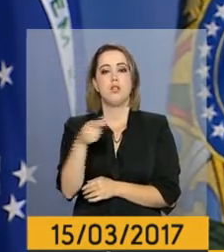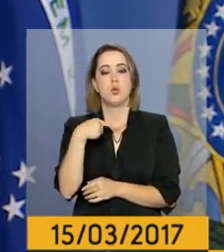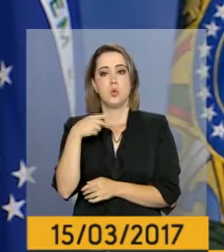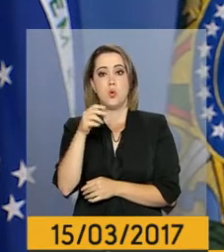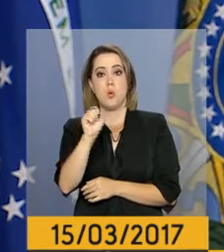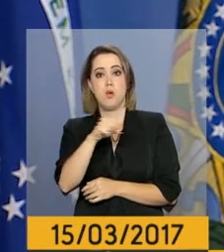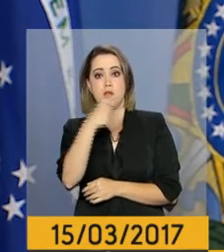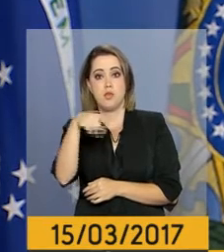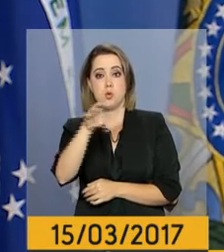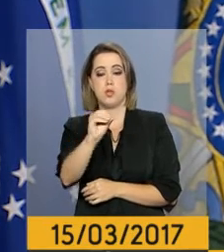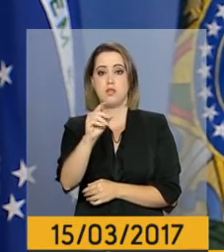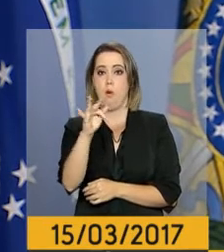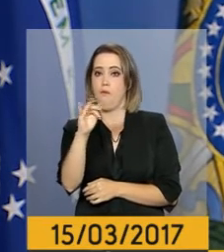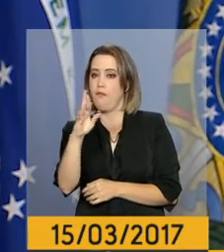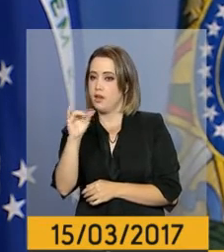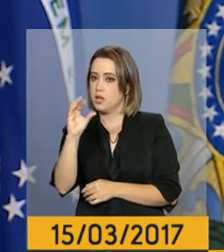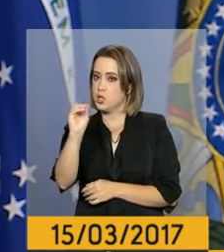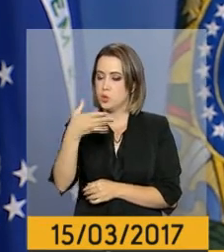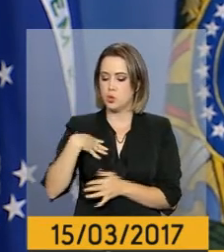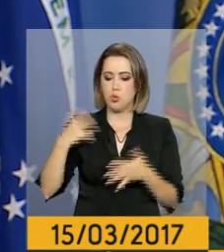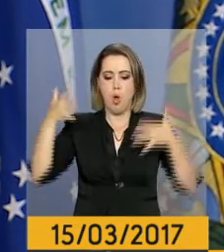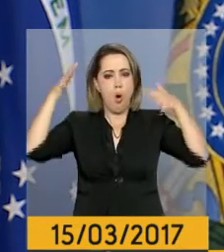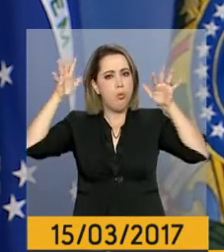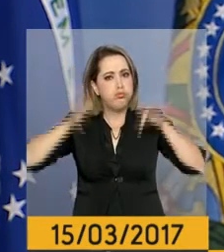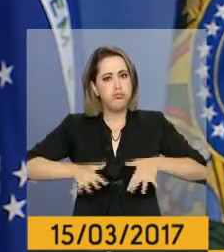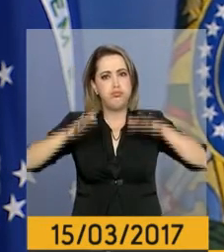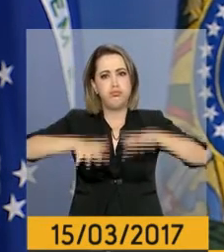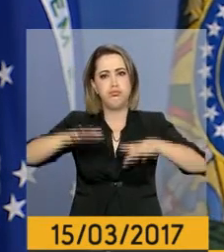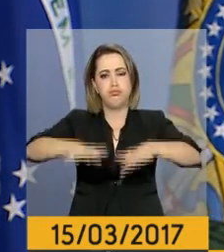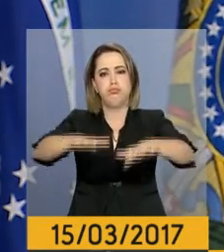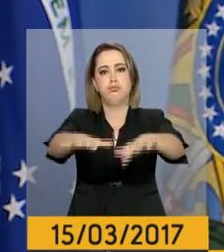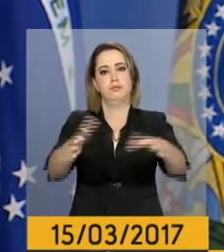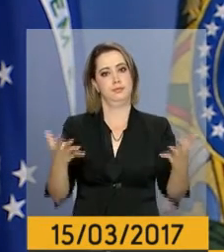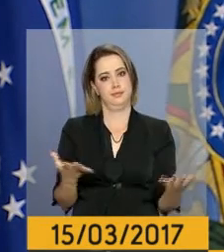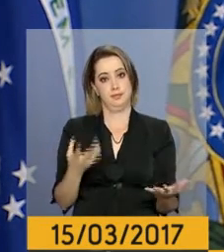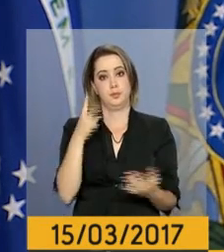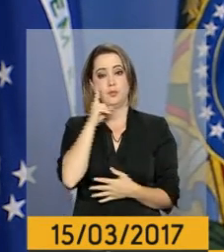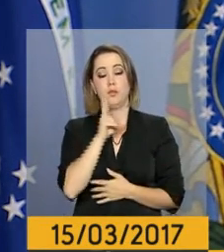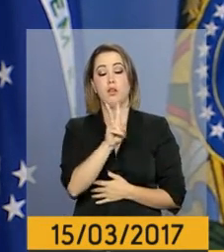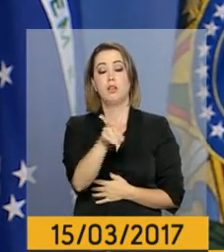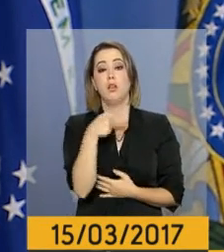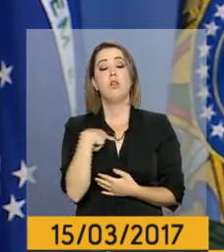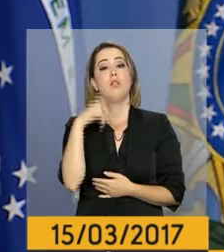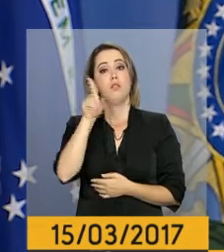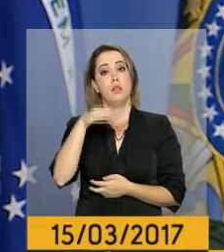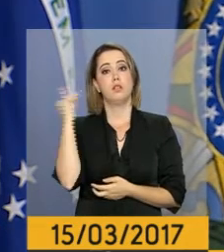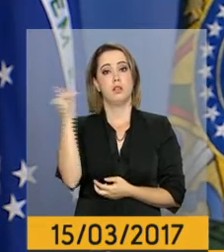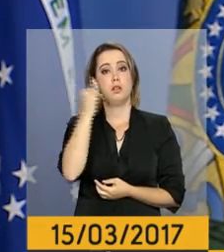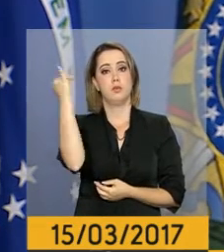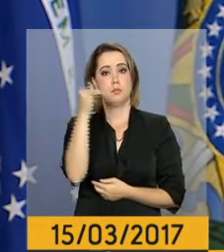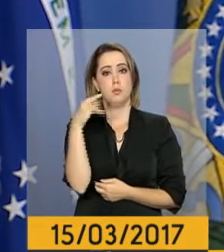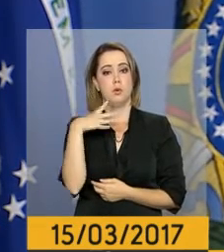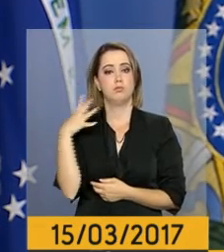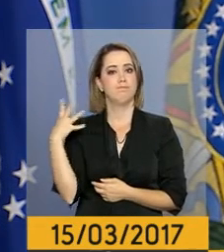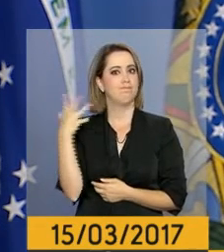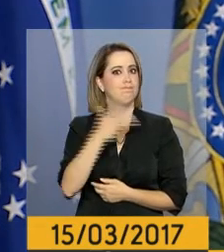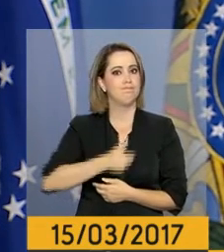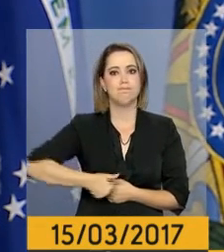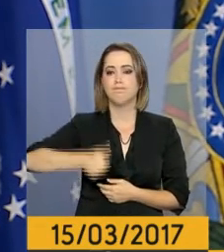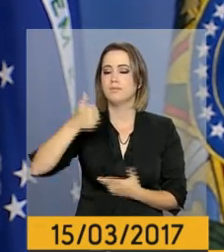chegada das águas da transposição então não verifiquei a importância extraordinária